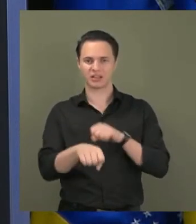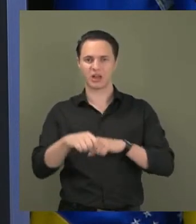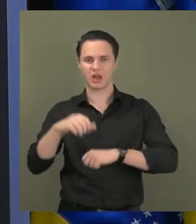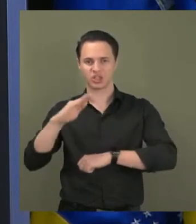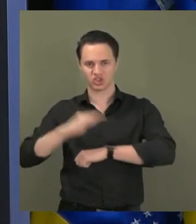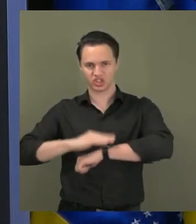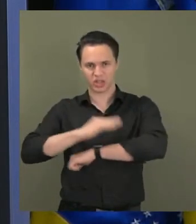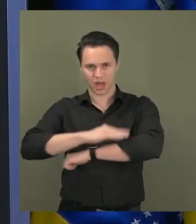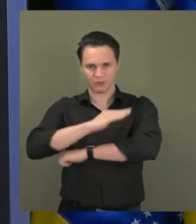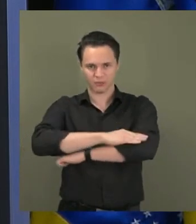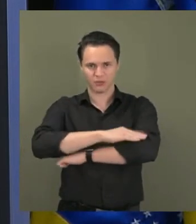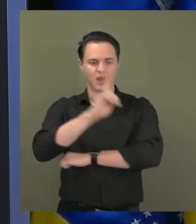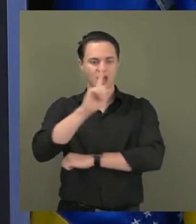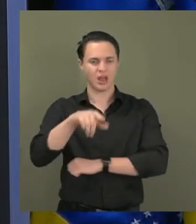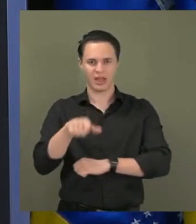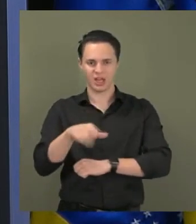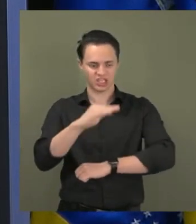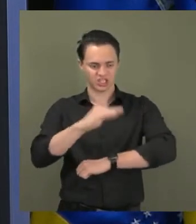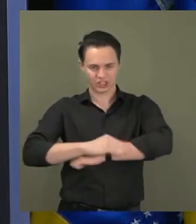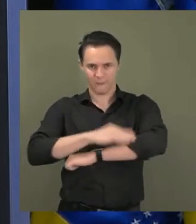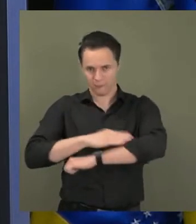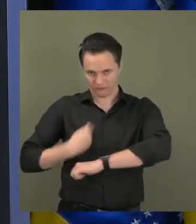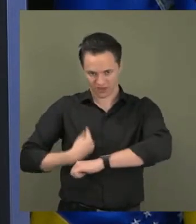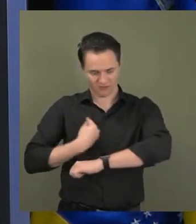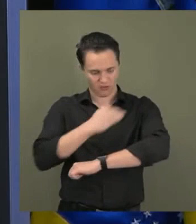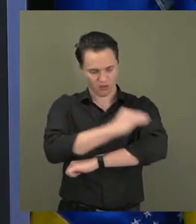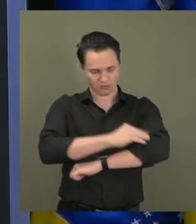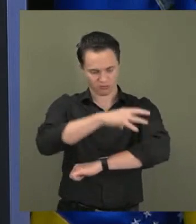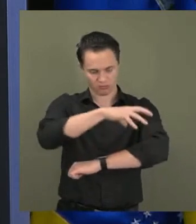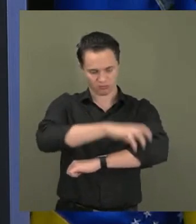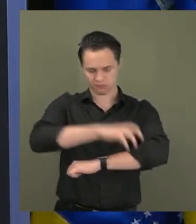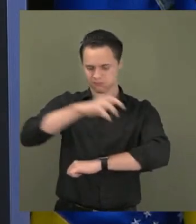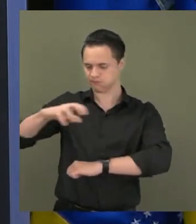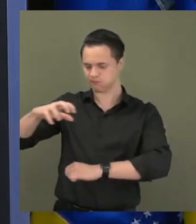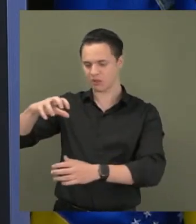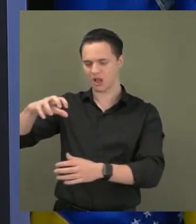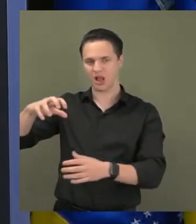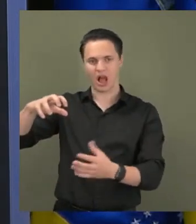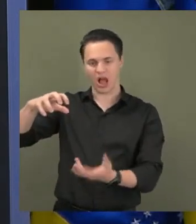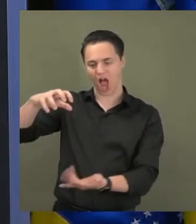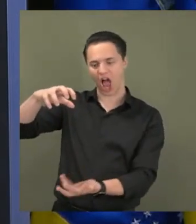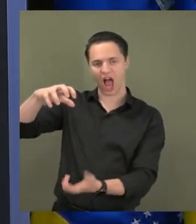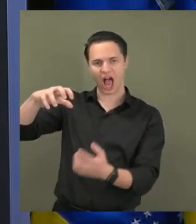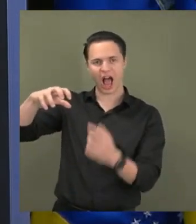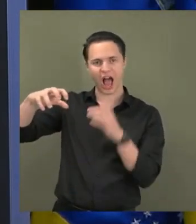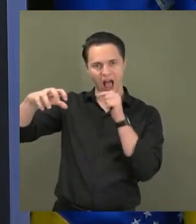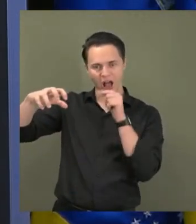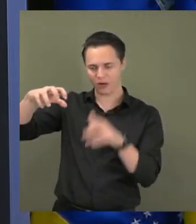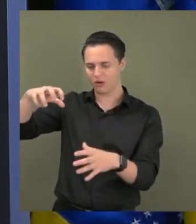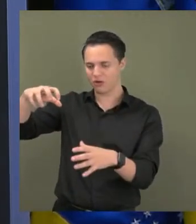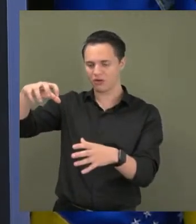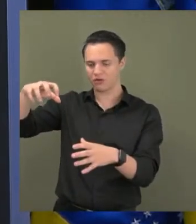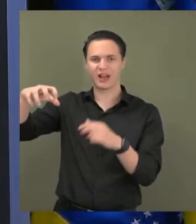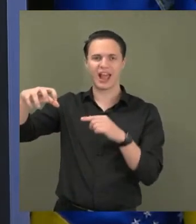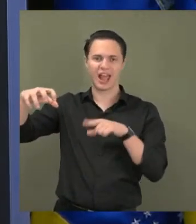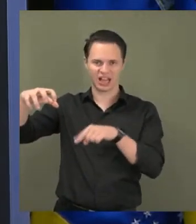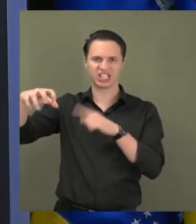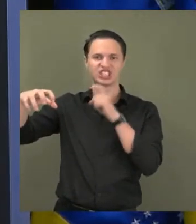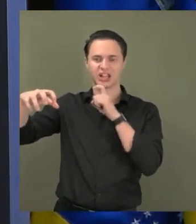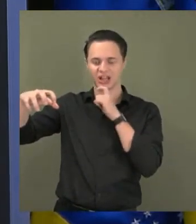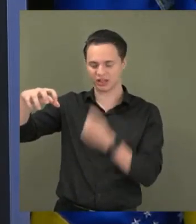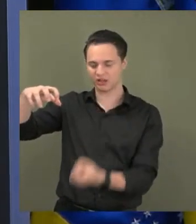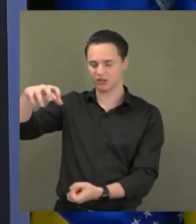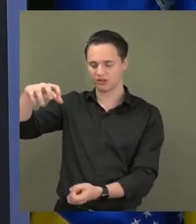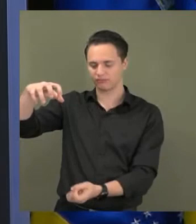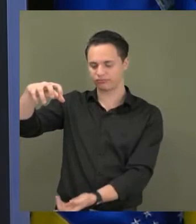Nós precisamos entregar para a população o que está acontecendo e trabalharmos no limite das nossas forças para que